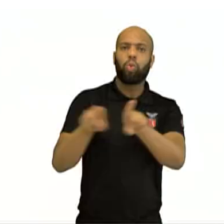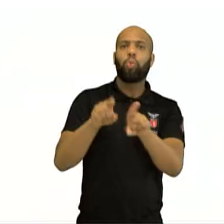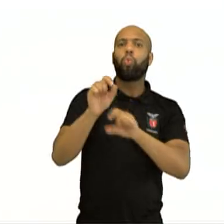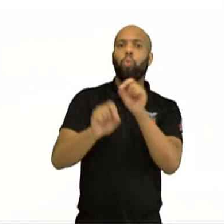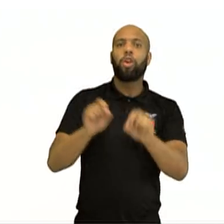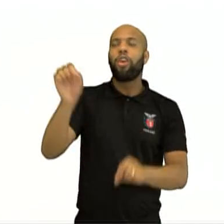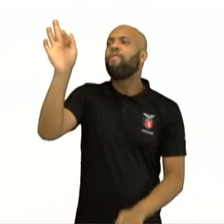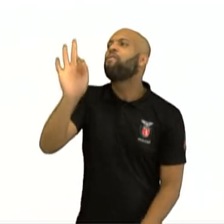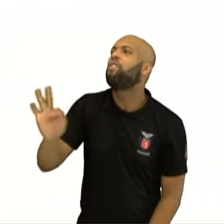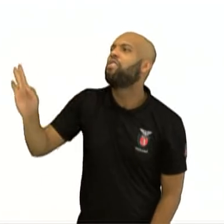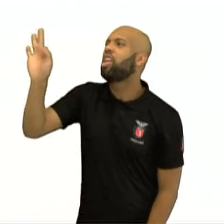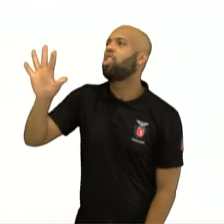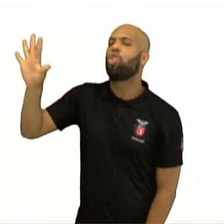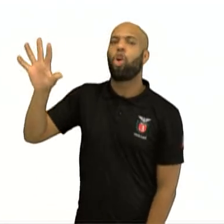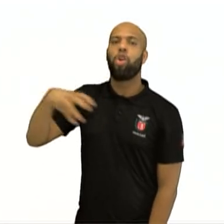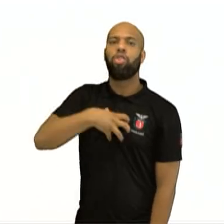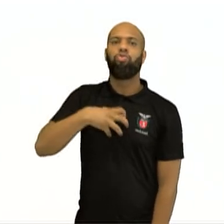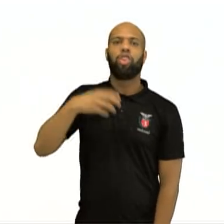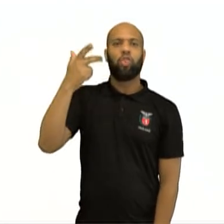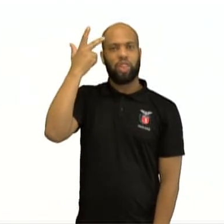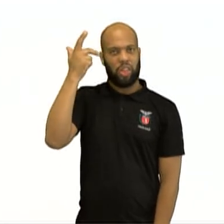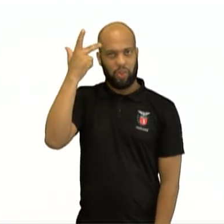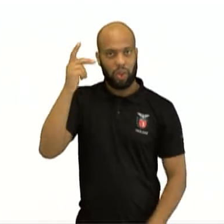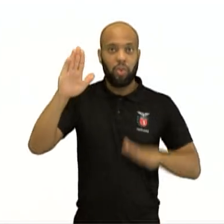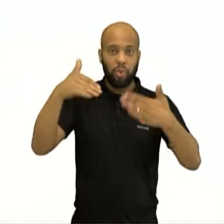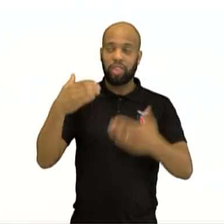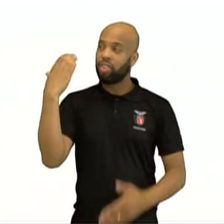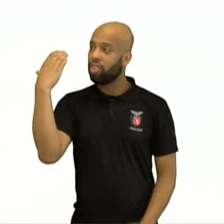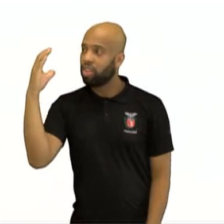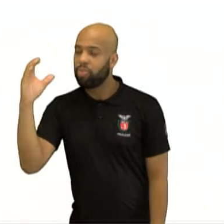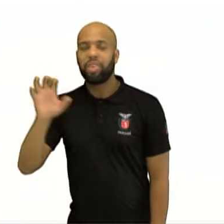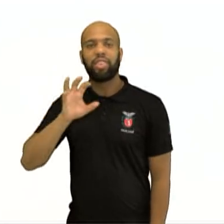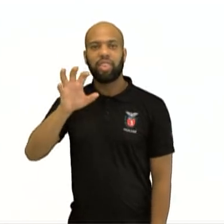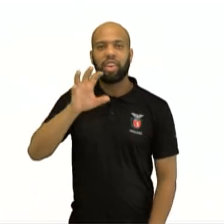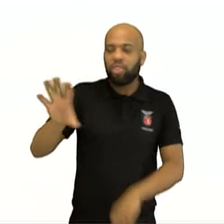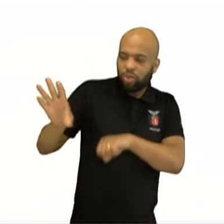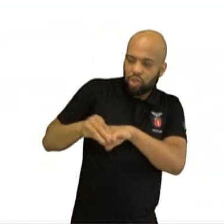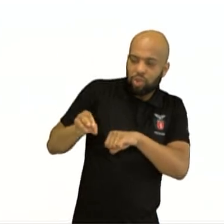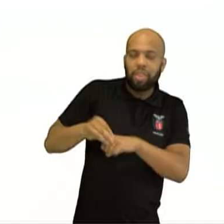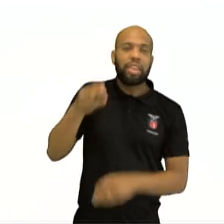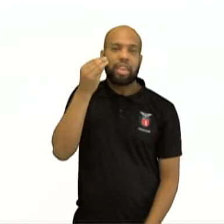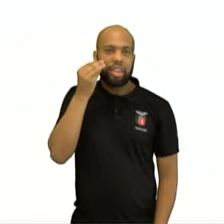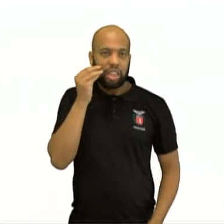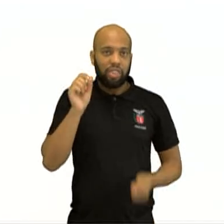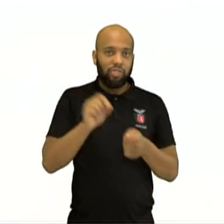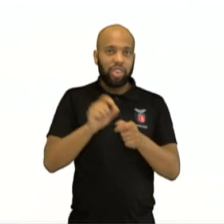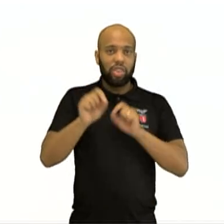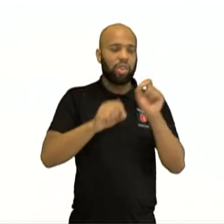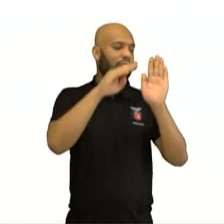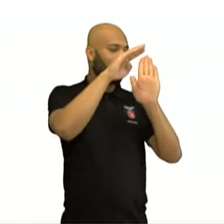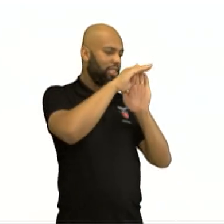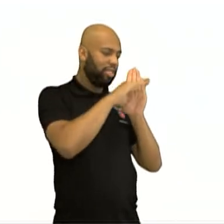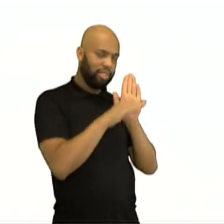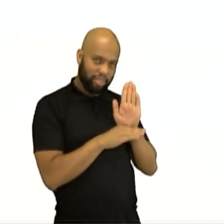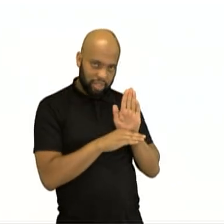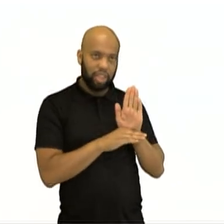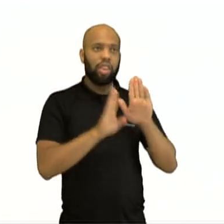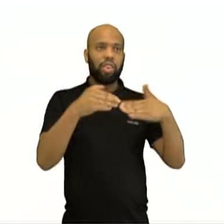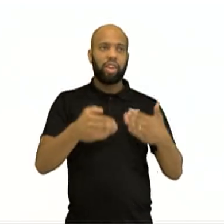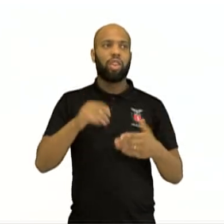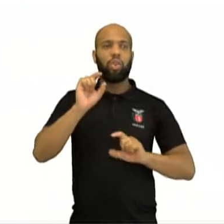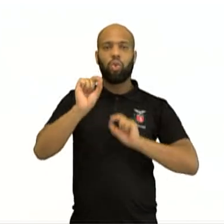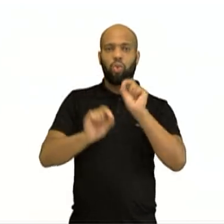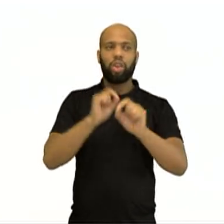chamados fenômenos naturais. Então, a ciência é esse conhecimento que busca estabelecer critérios que